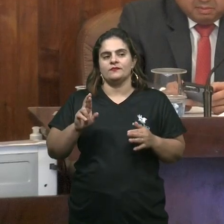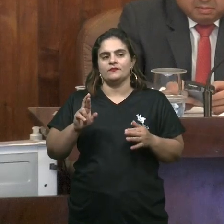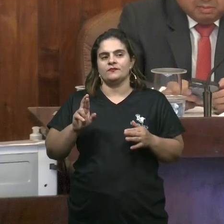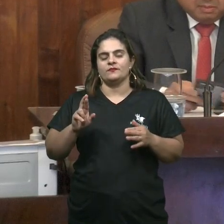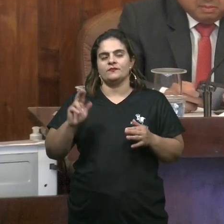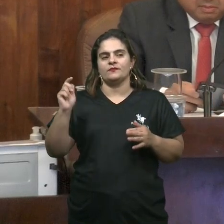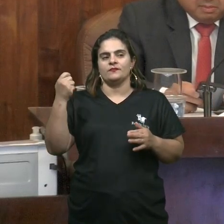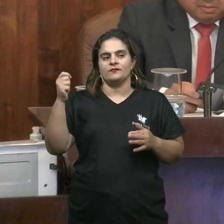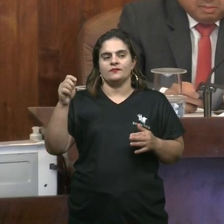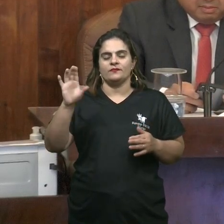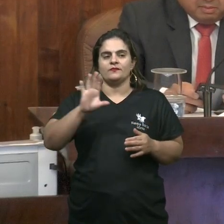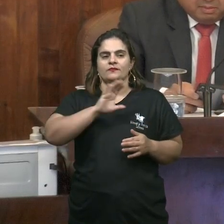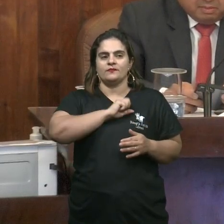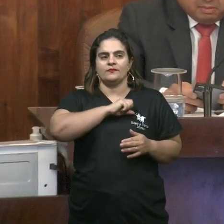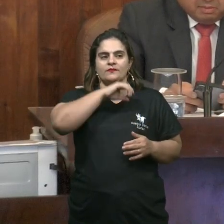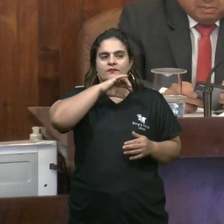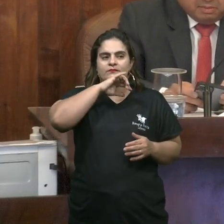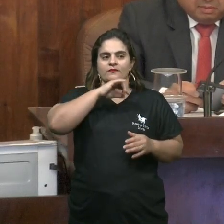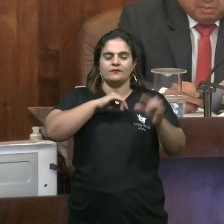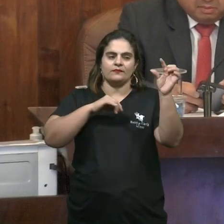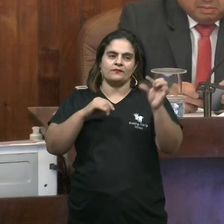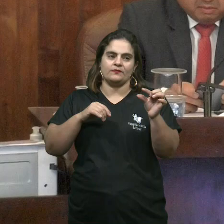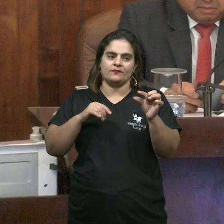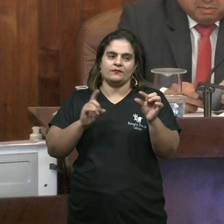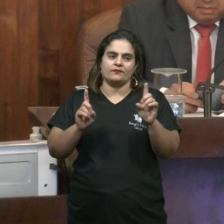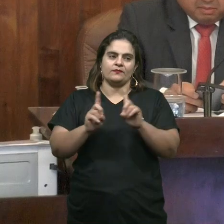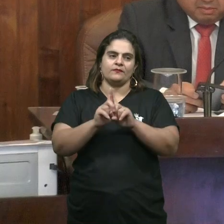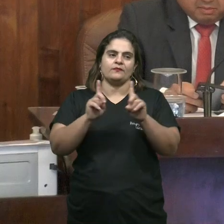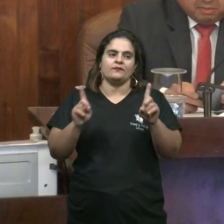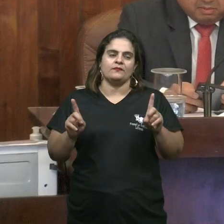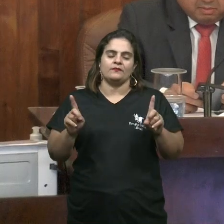Amor Animal. É pouquinho, mas